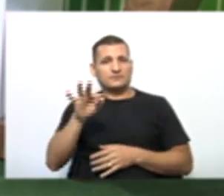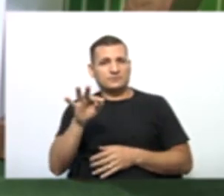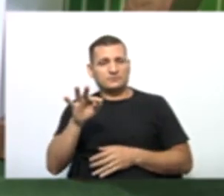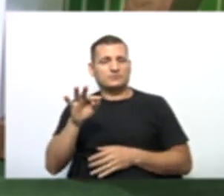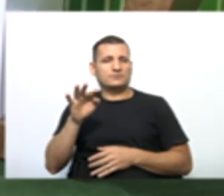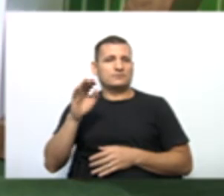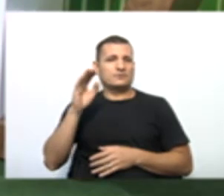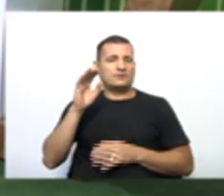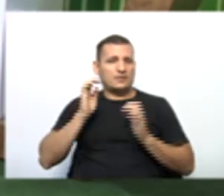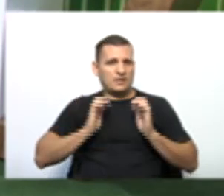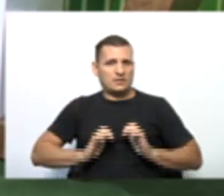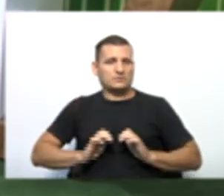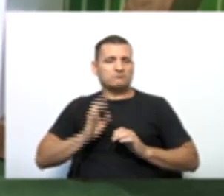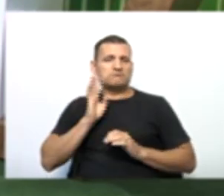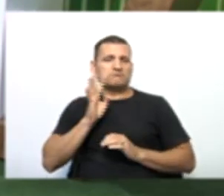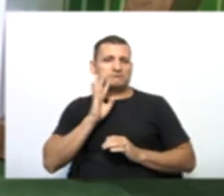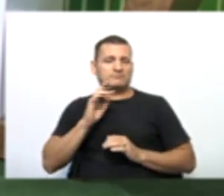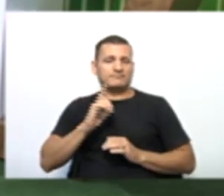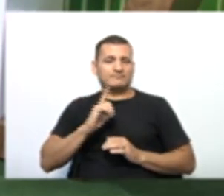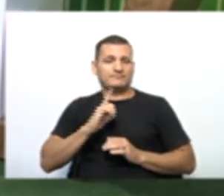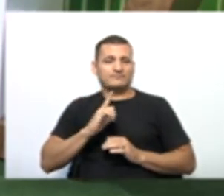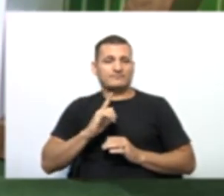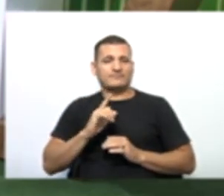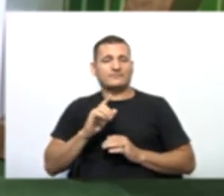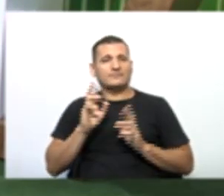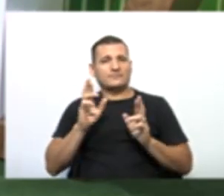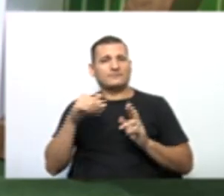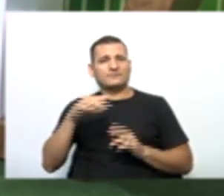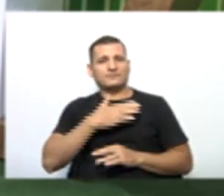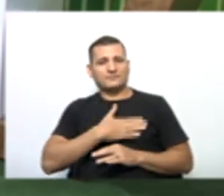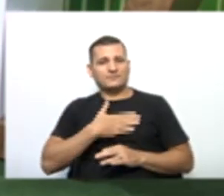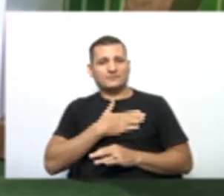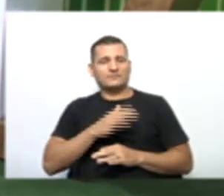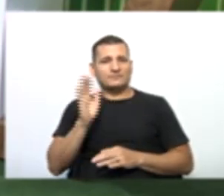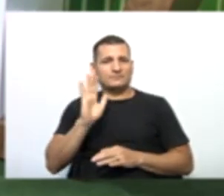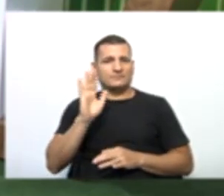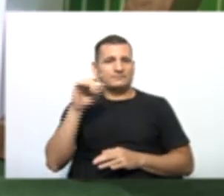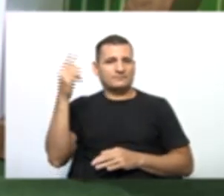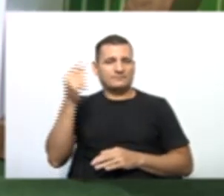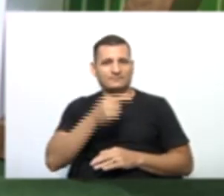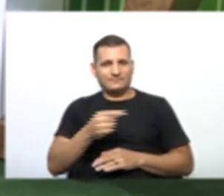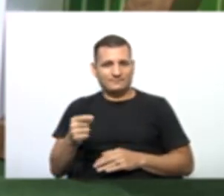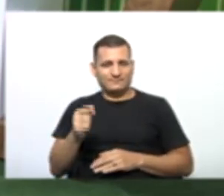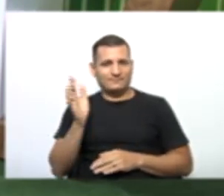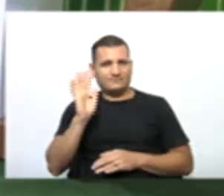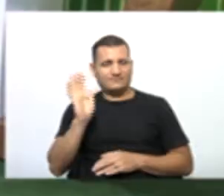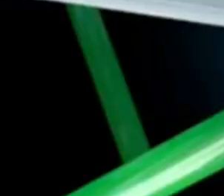assuntos muito legais para debater. Esperamos que tenham gostado e até a semana que vem. Tchau, tchau.